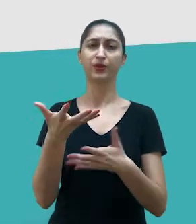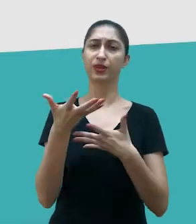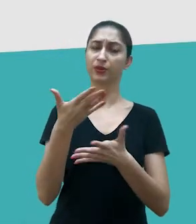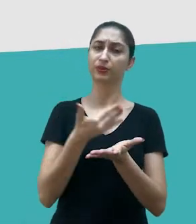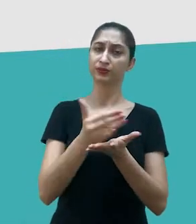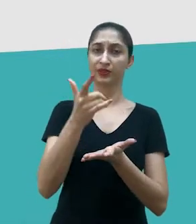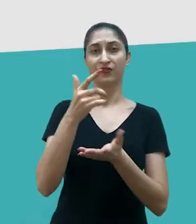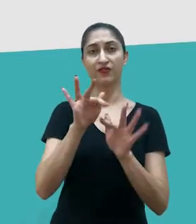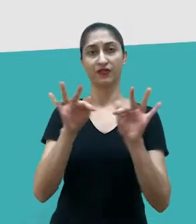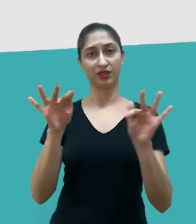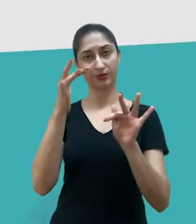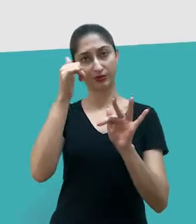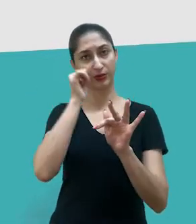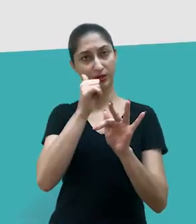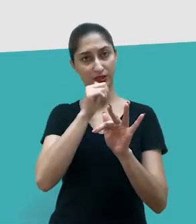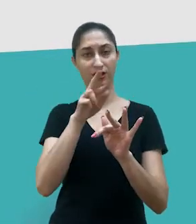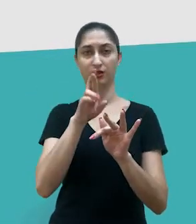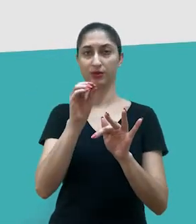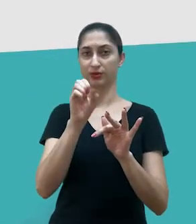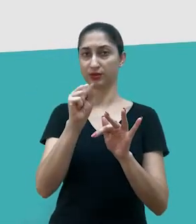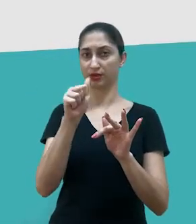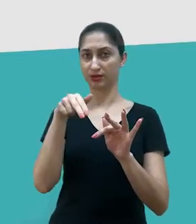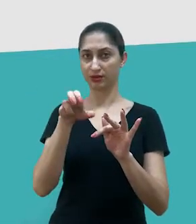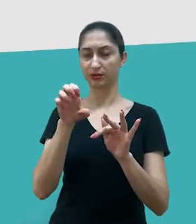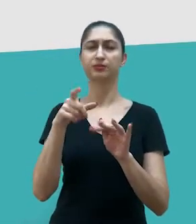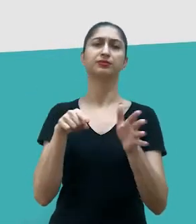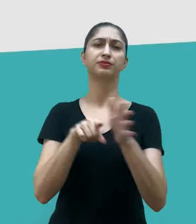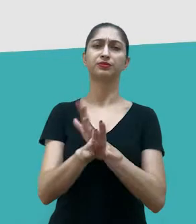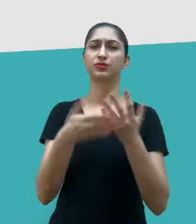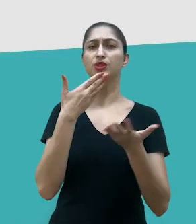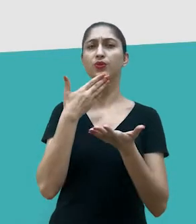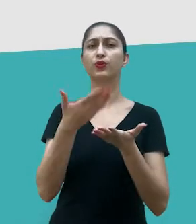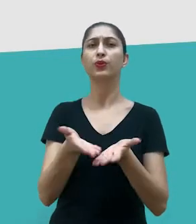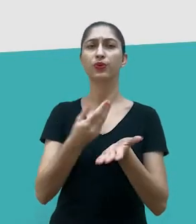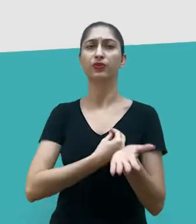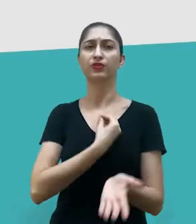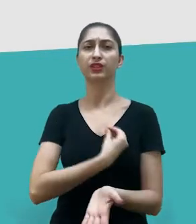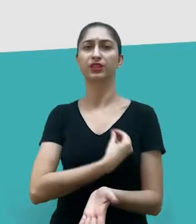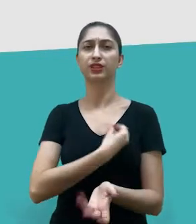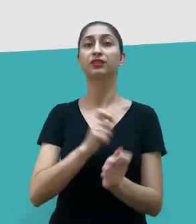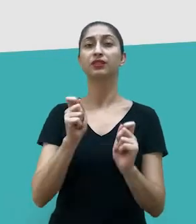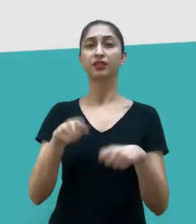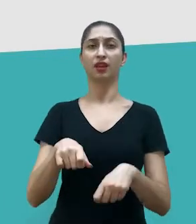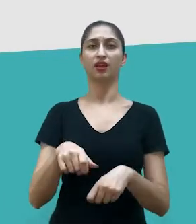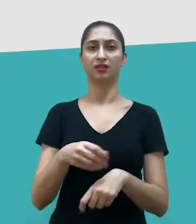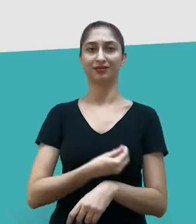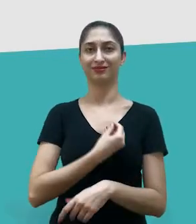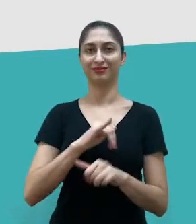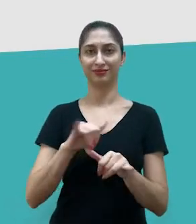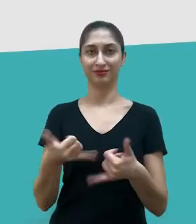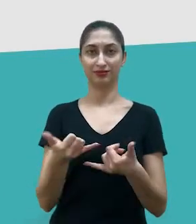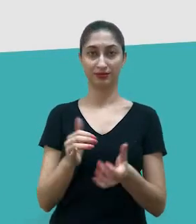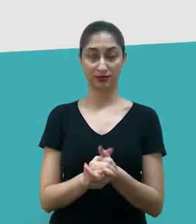de uma pensadora, que é a Rossane Preciosa, que pergunta: que espécie de vida vale a pena ser vivida? E